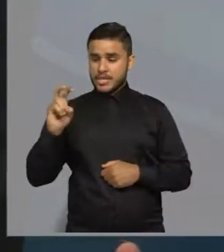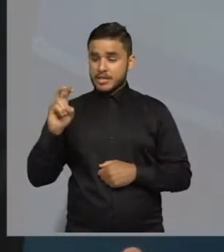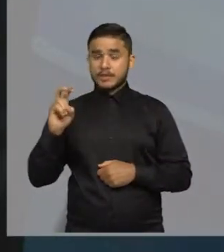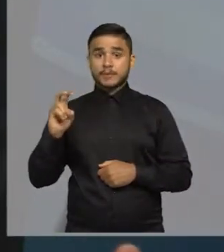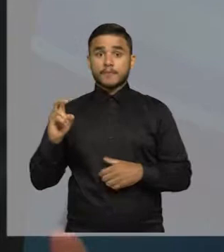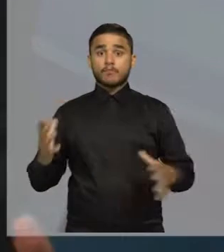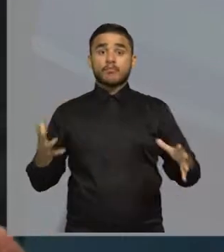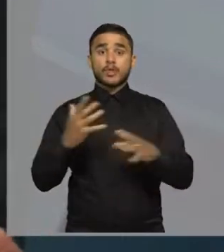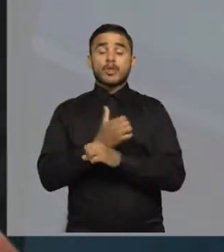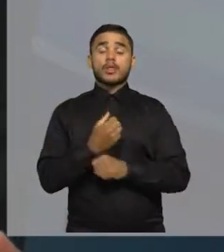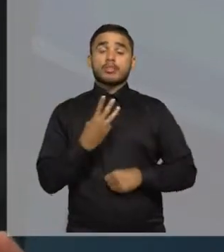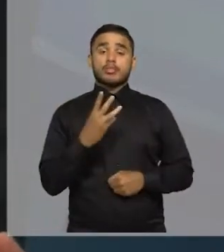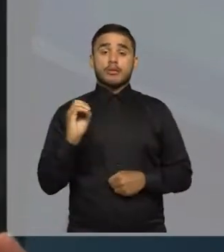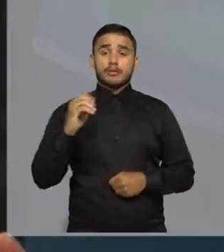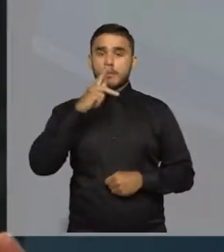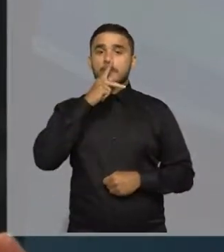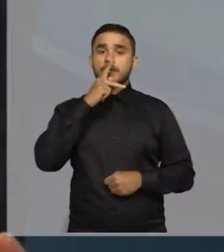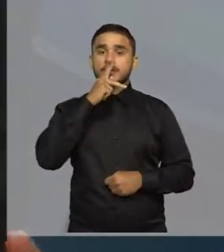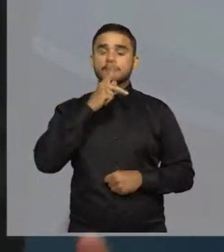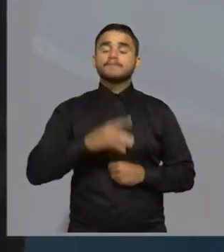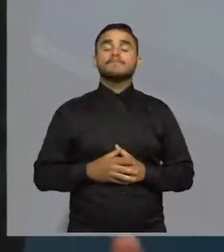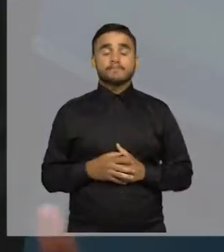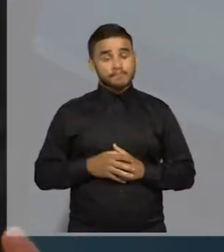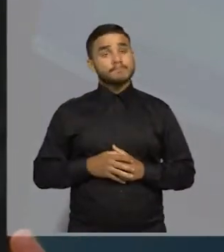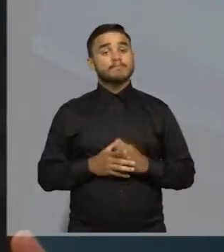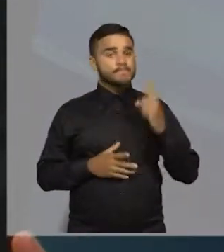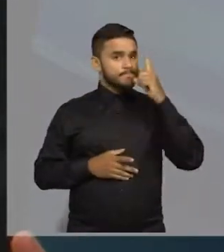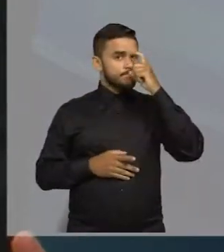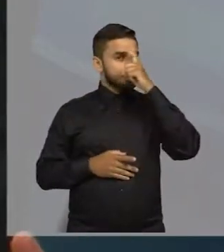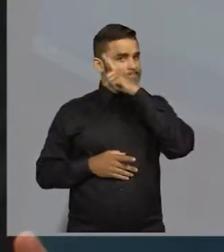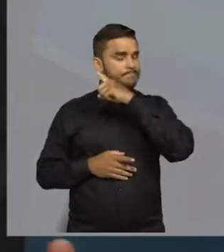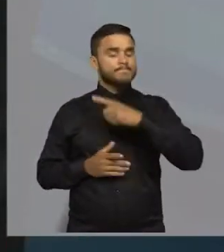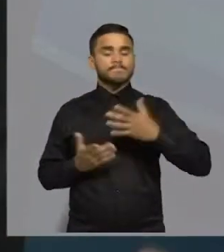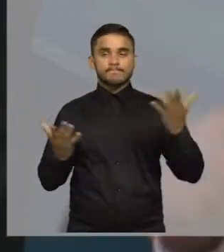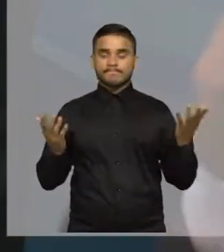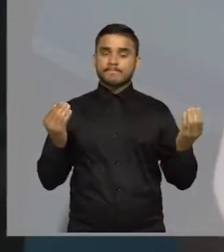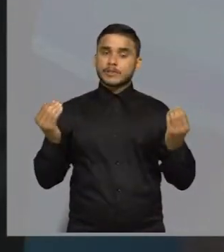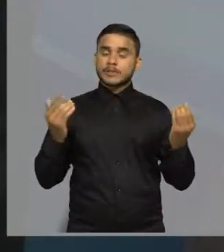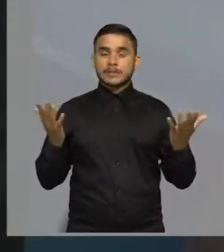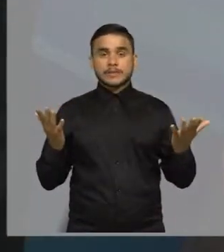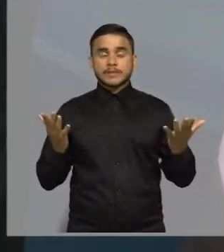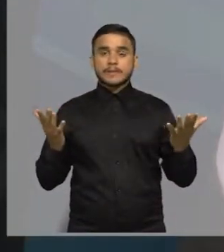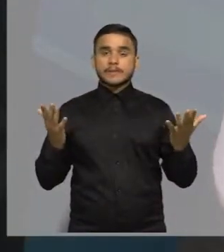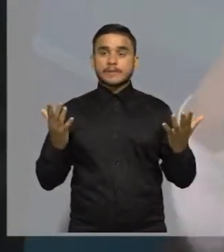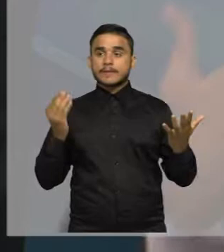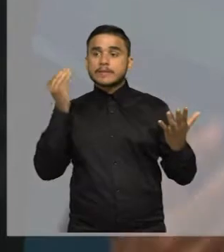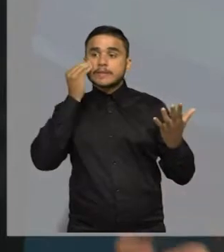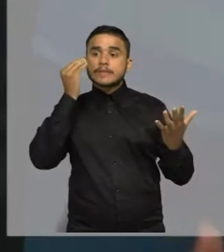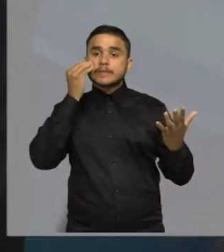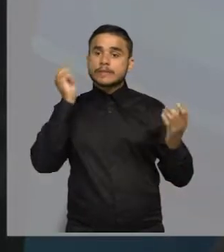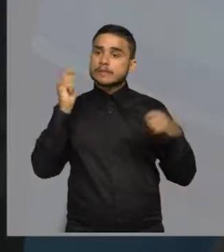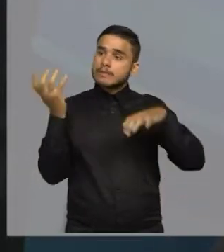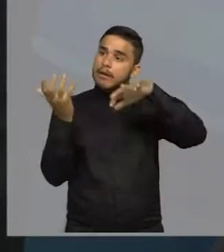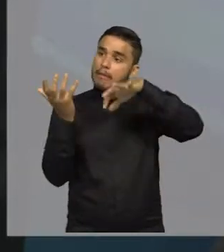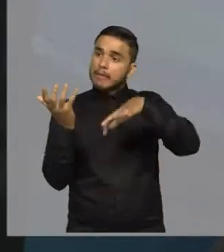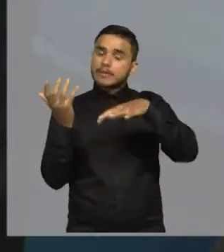muito, agora vai ter 30, o que também torna ainda mais difícil conciliar. Né? E há